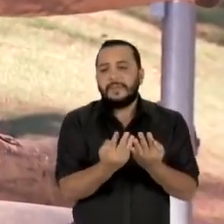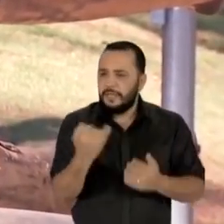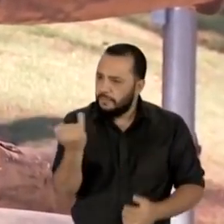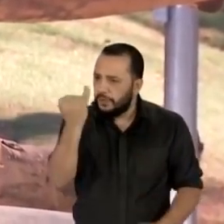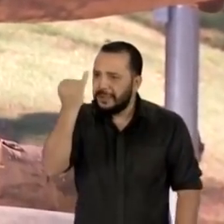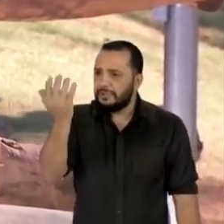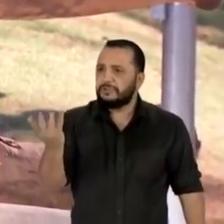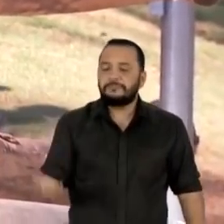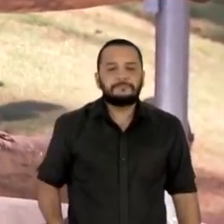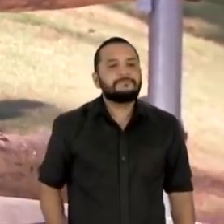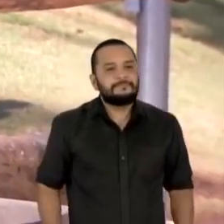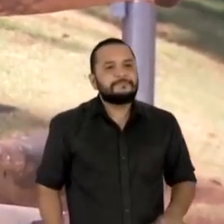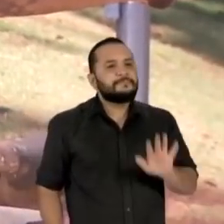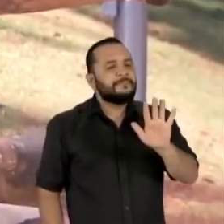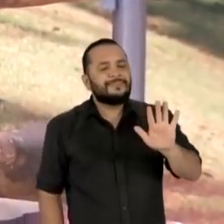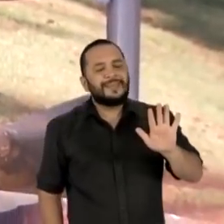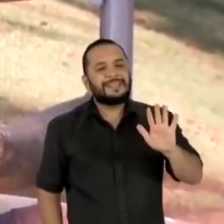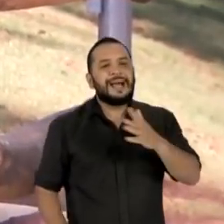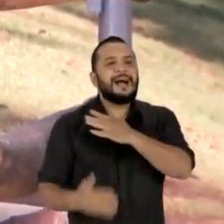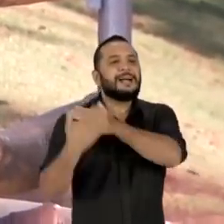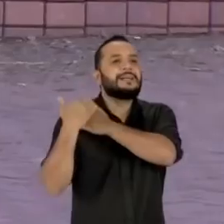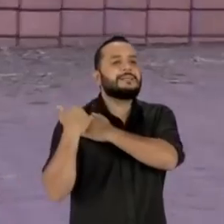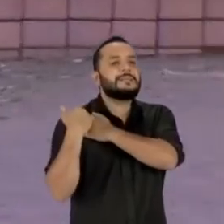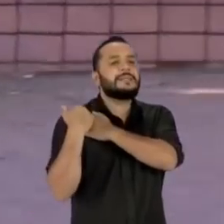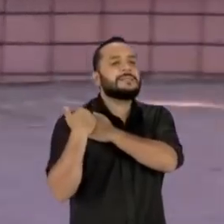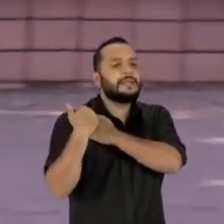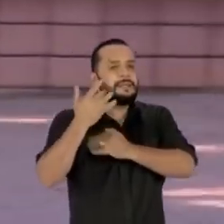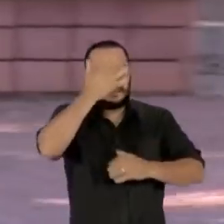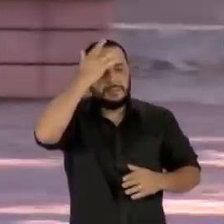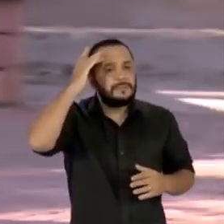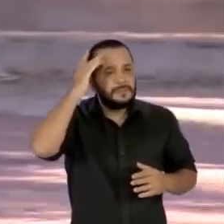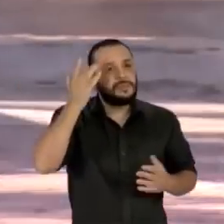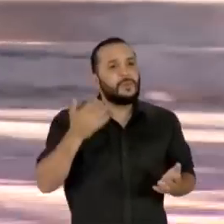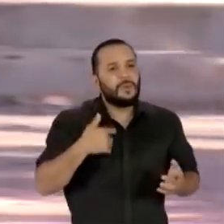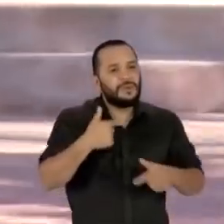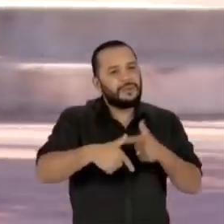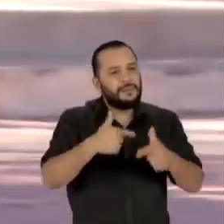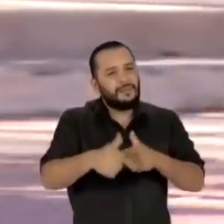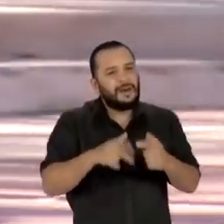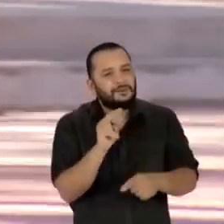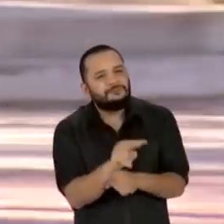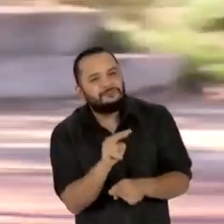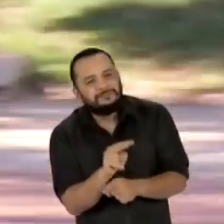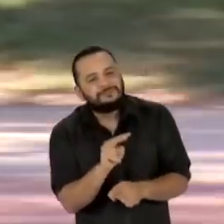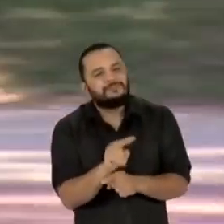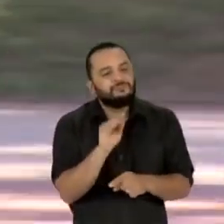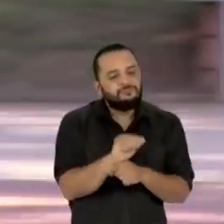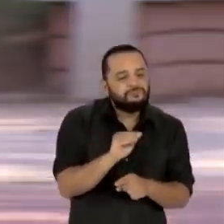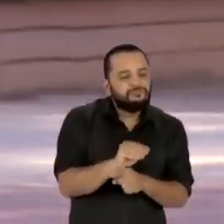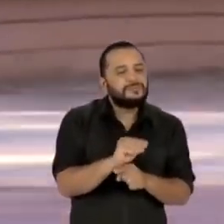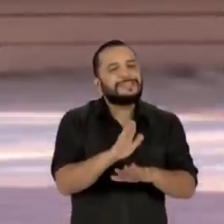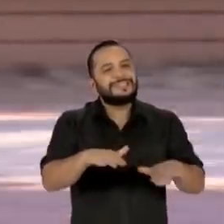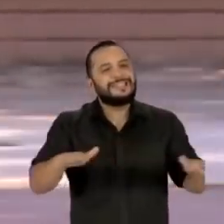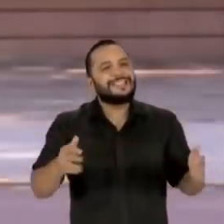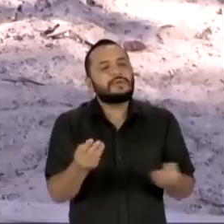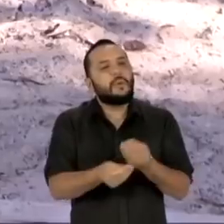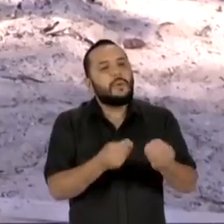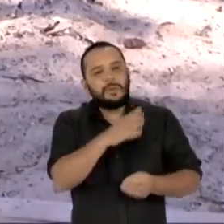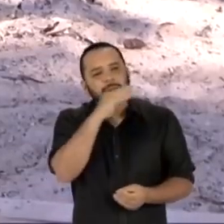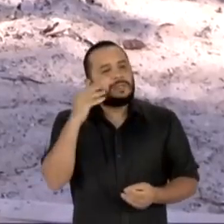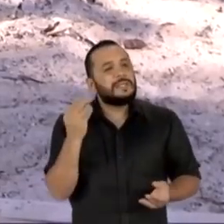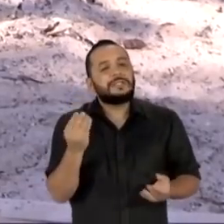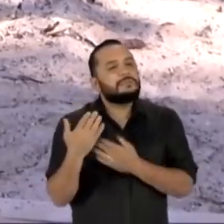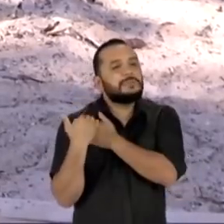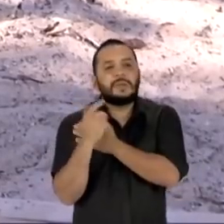esperado então de atribuições desse desse conselheiro né o conselheiro tutelar pode fazer todos os trabalhos